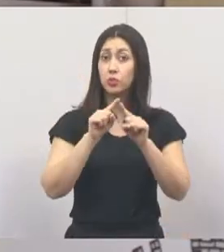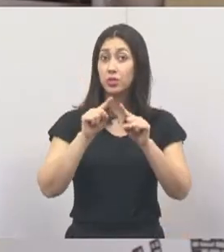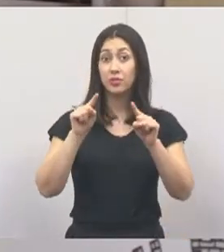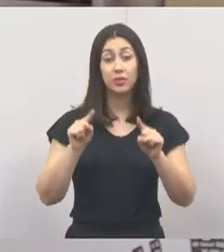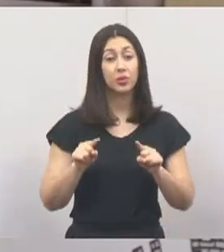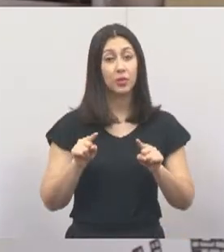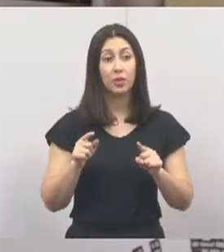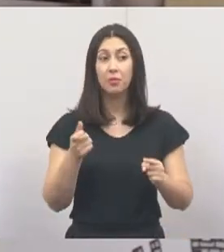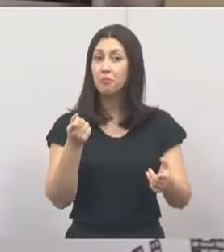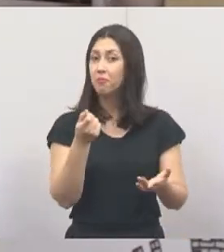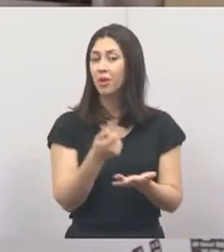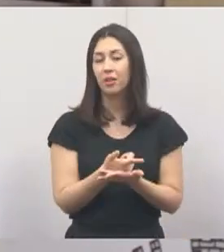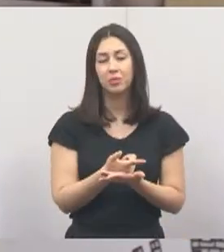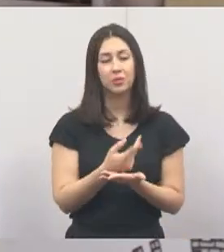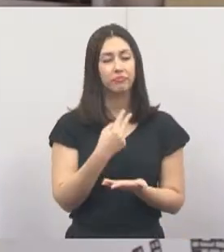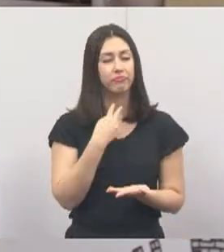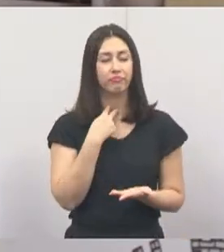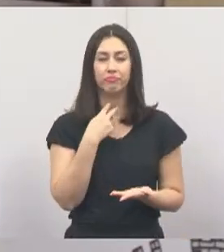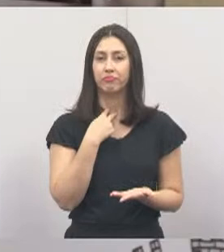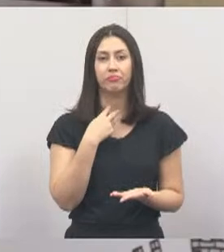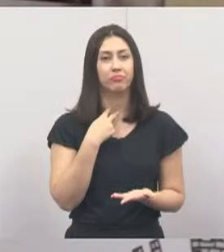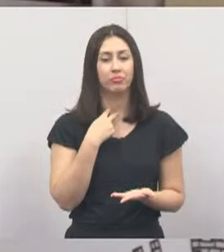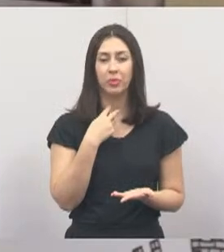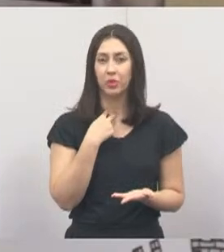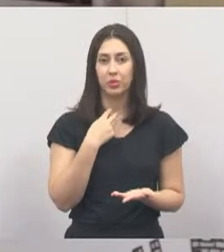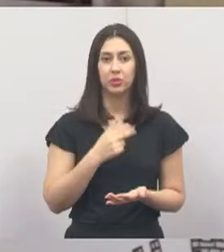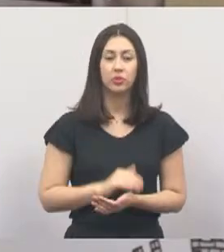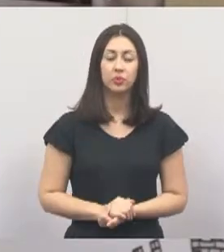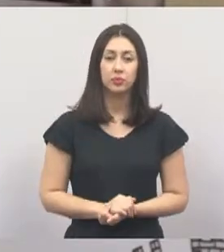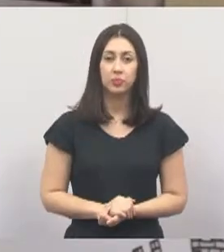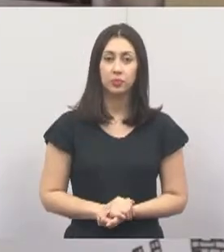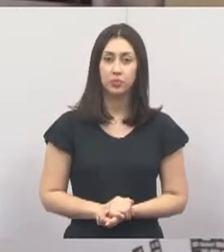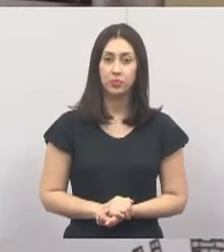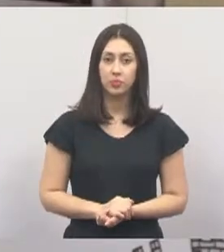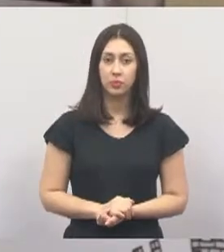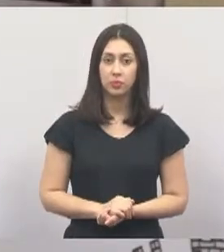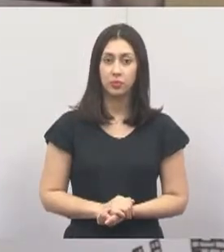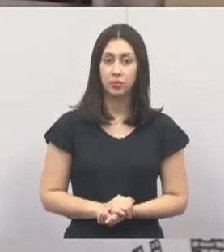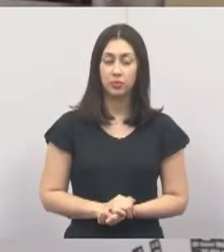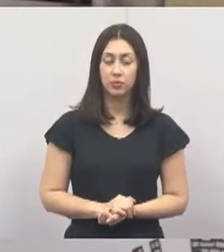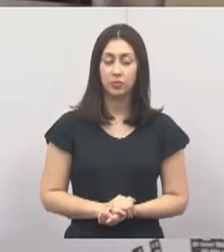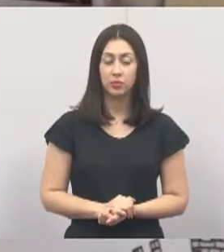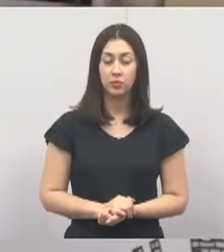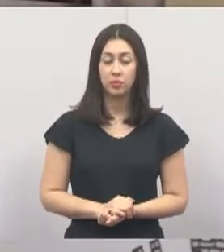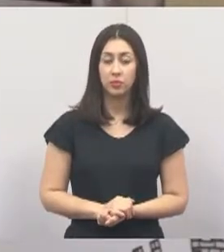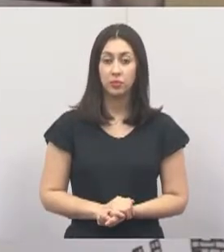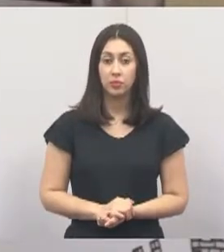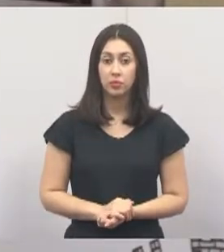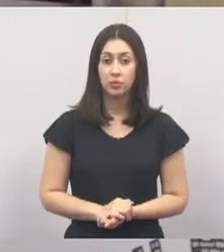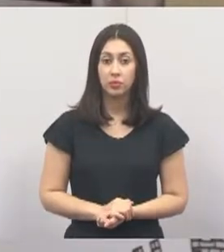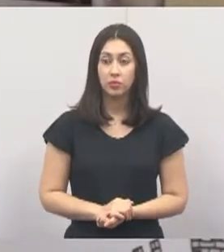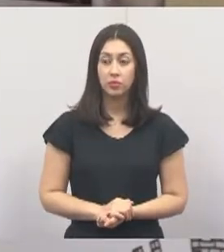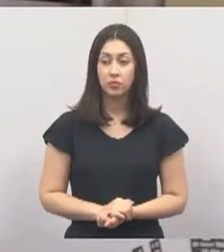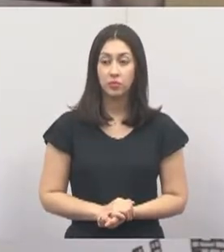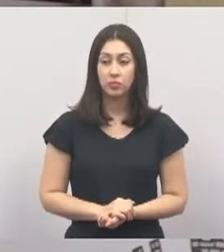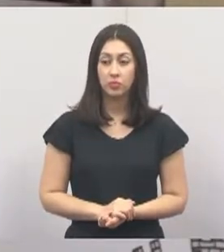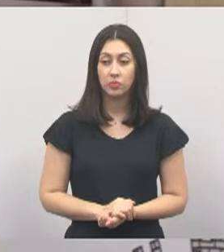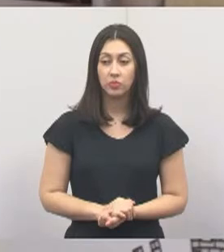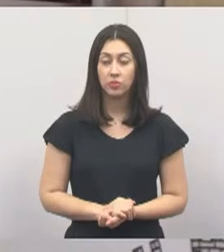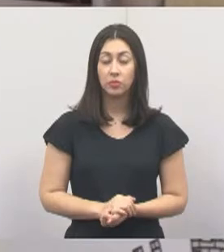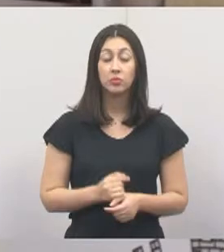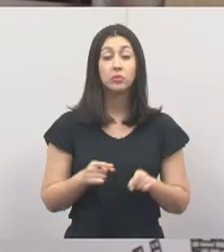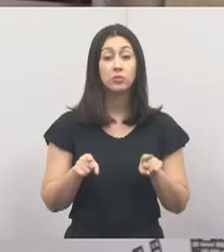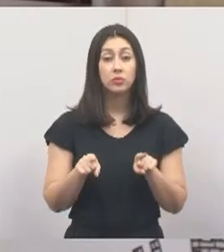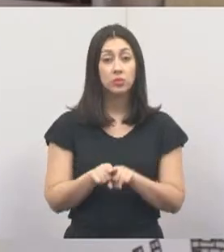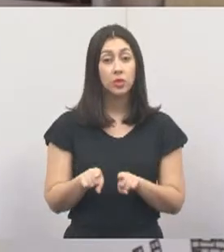o pagamento de GDA pelo correspondente período. Parágrafo 3º. Fica